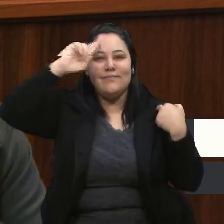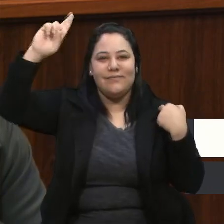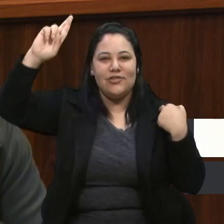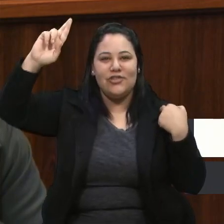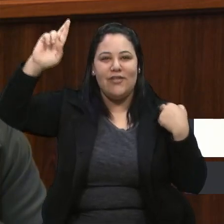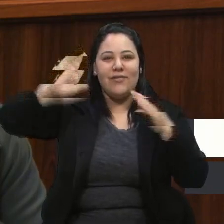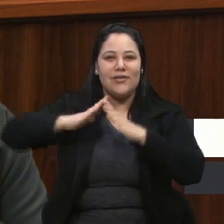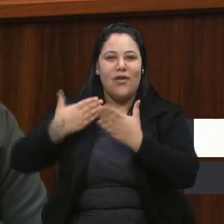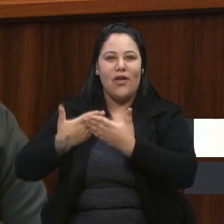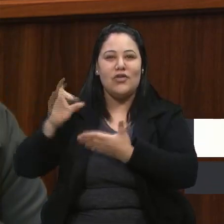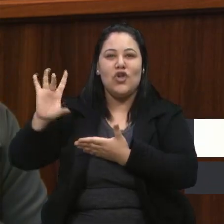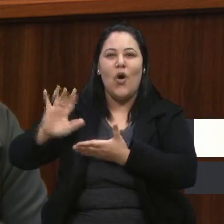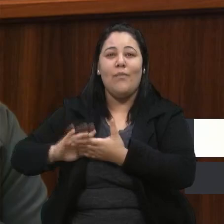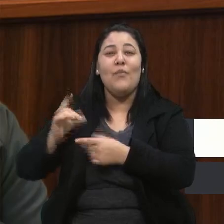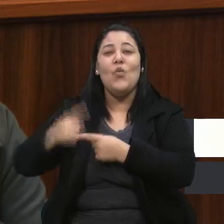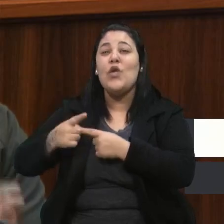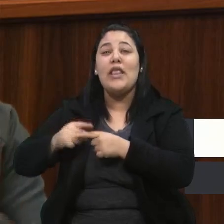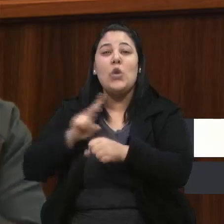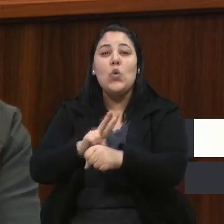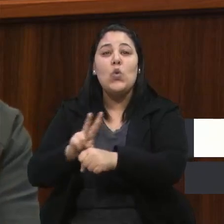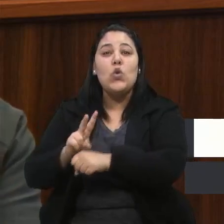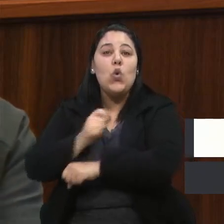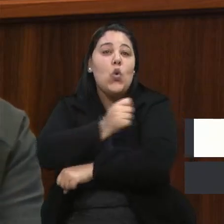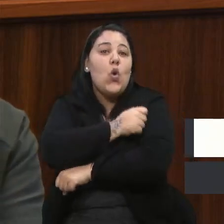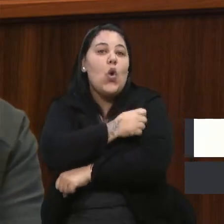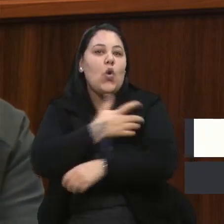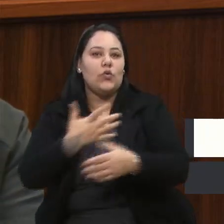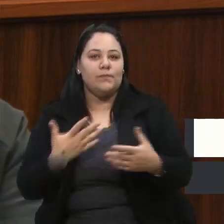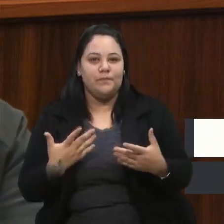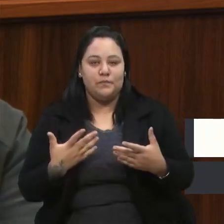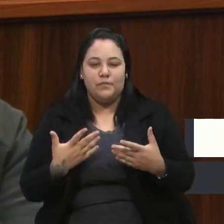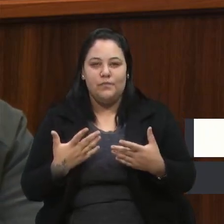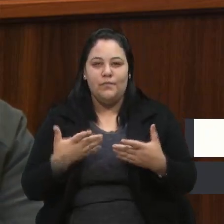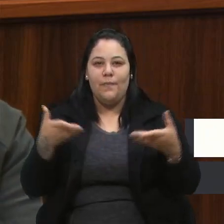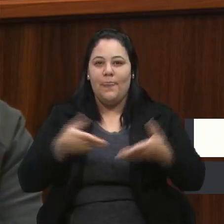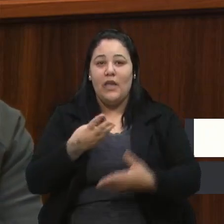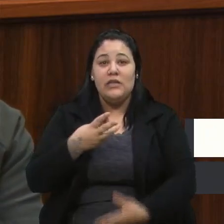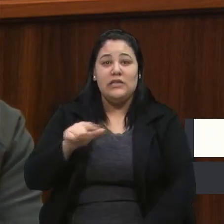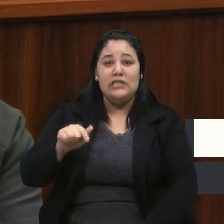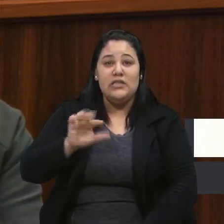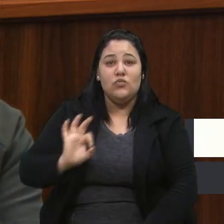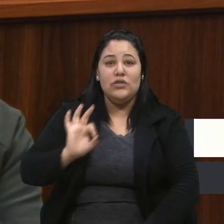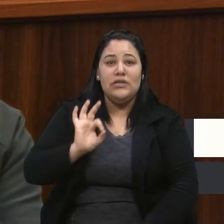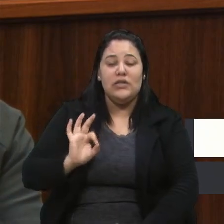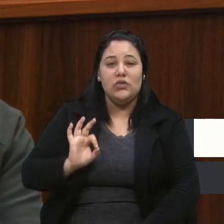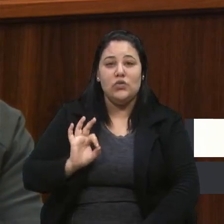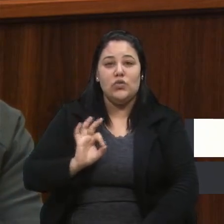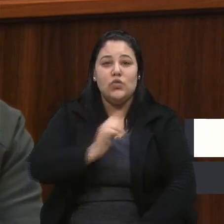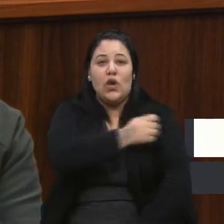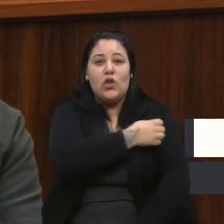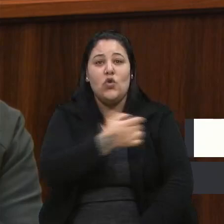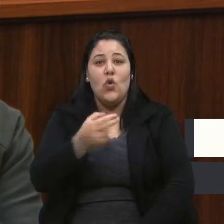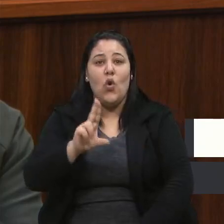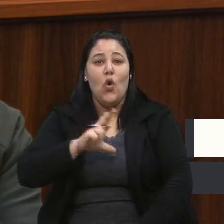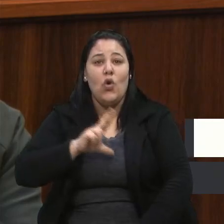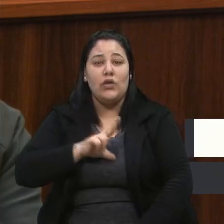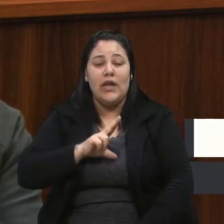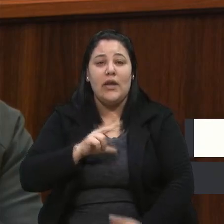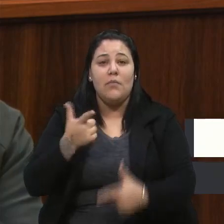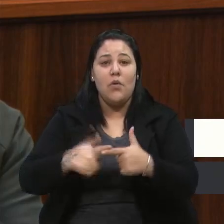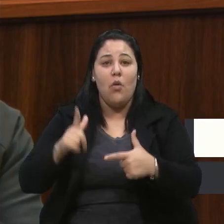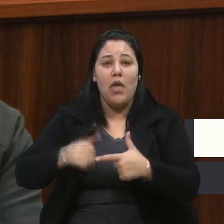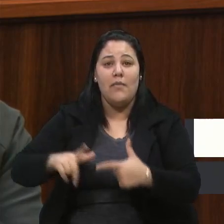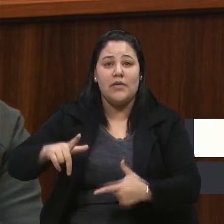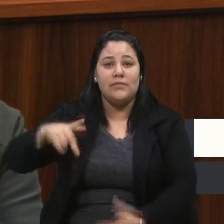escola, porque não cuidou daquele aluno. Agora, 37% dos estudantes, ou eles têm problemas